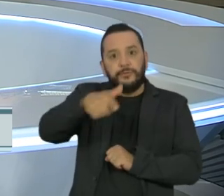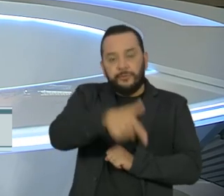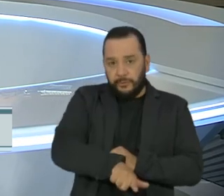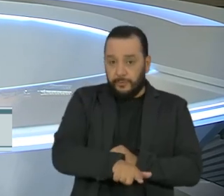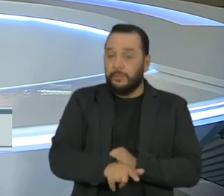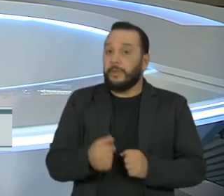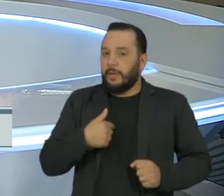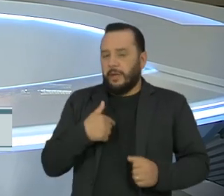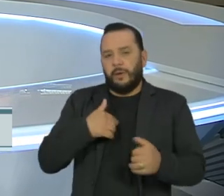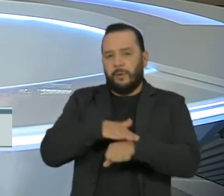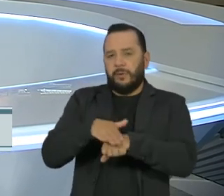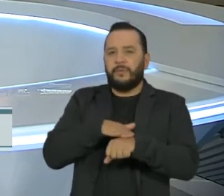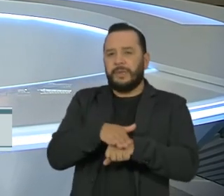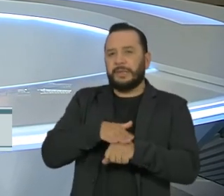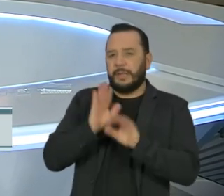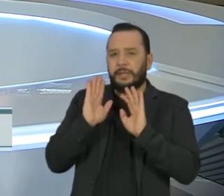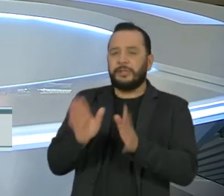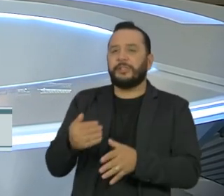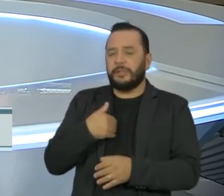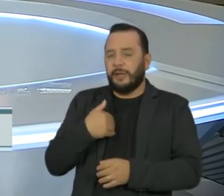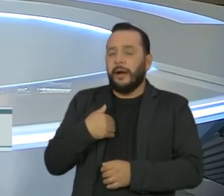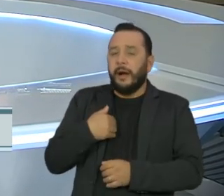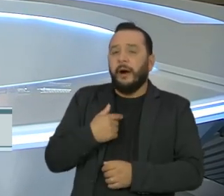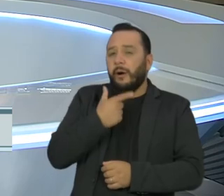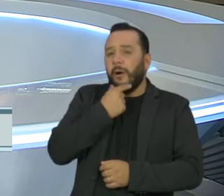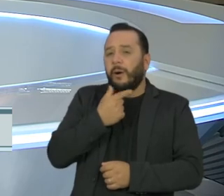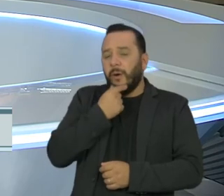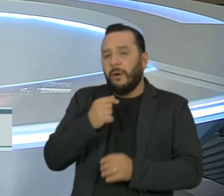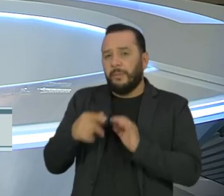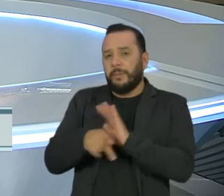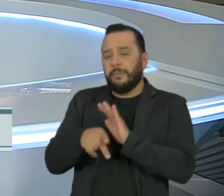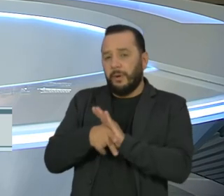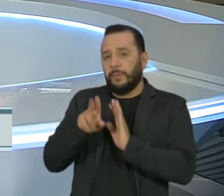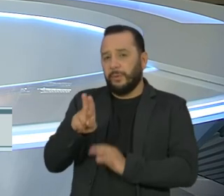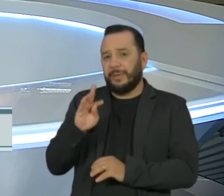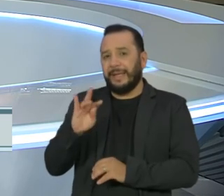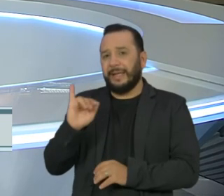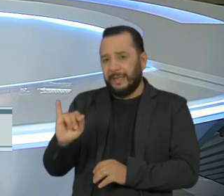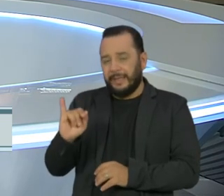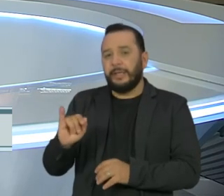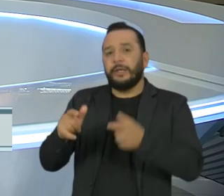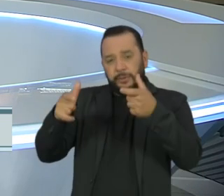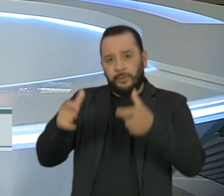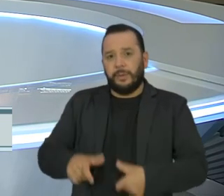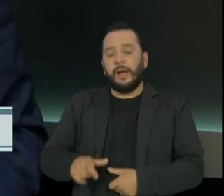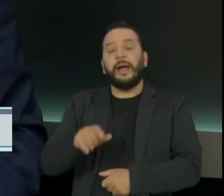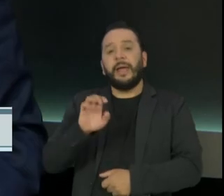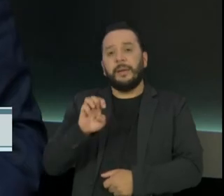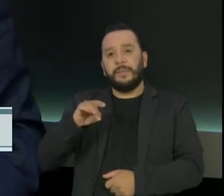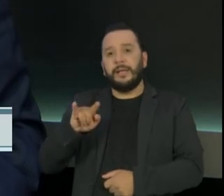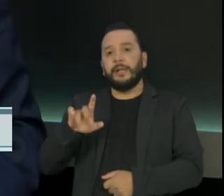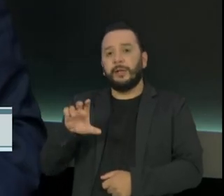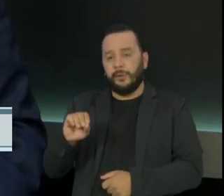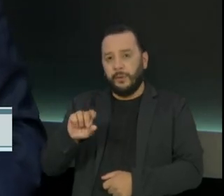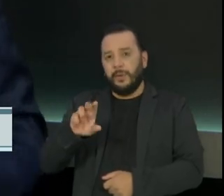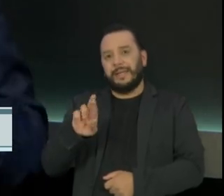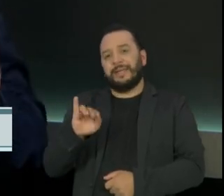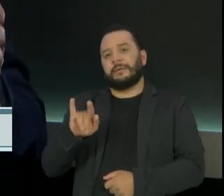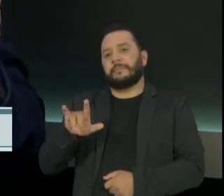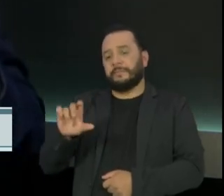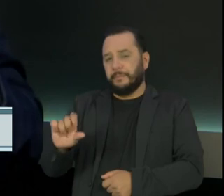infectologista e supervisor da unidade de terapia intensiva do Instituto de Infectologia, Emílio Ribas. Dr.